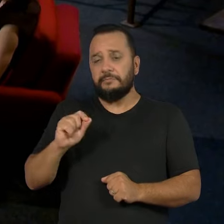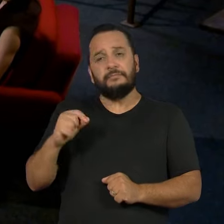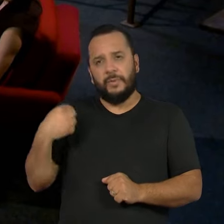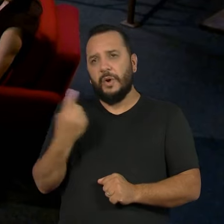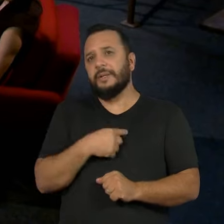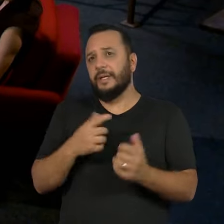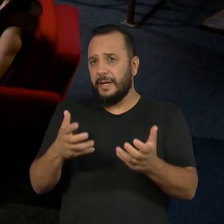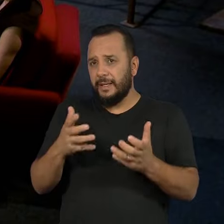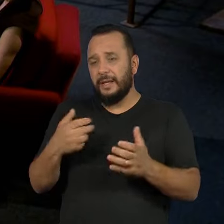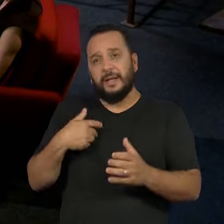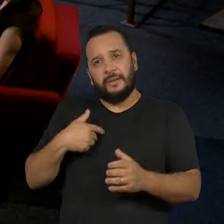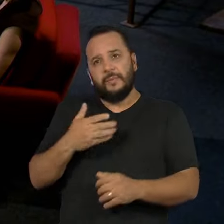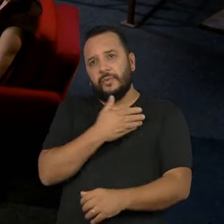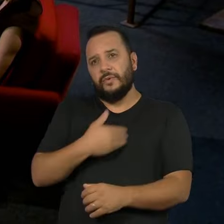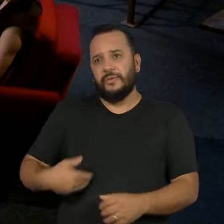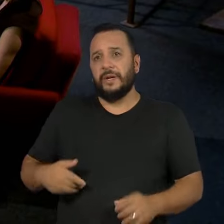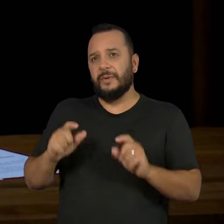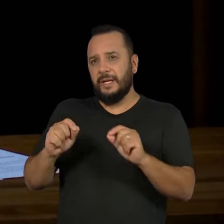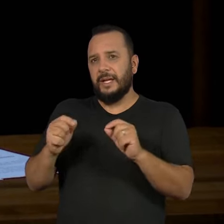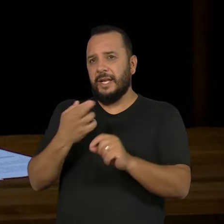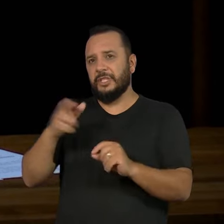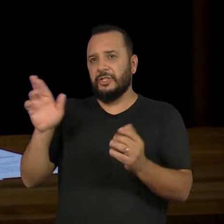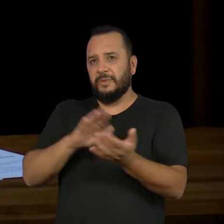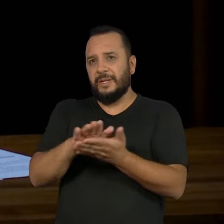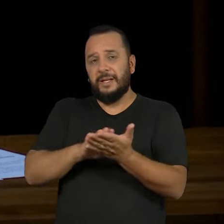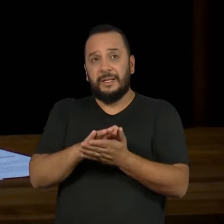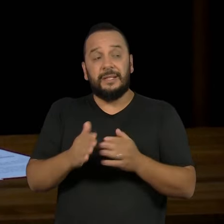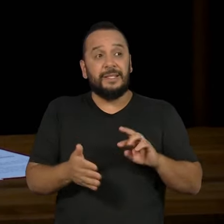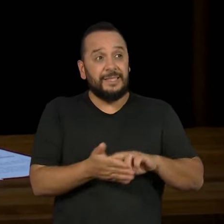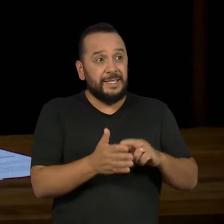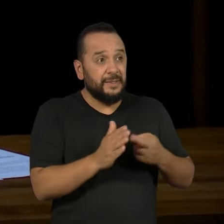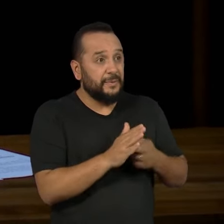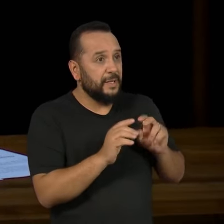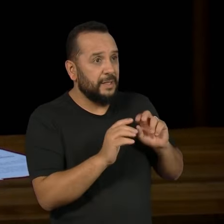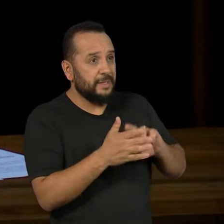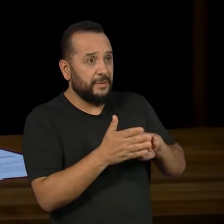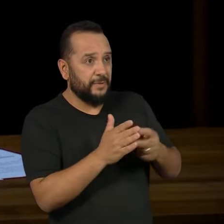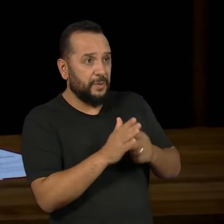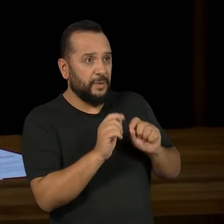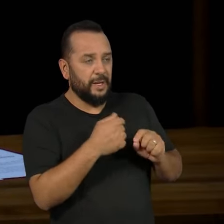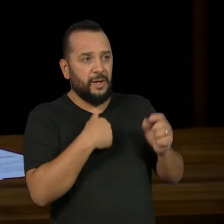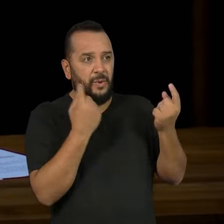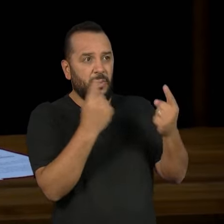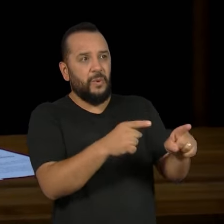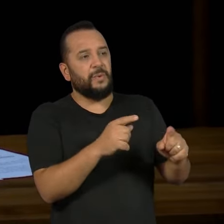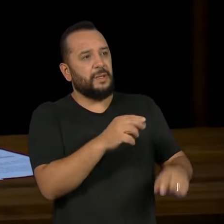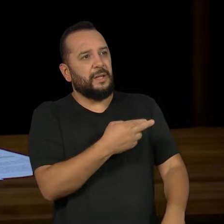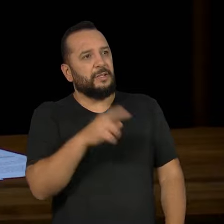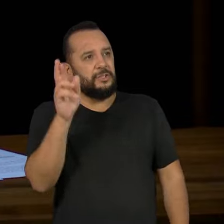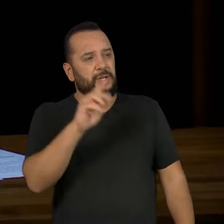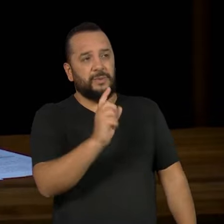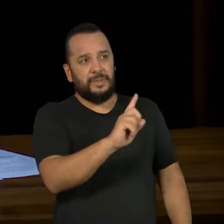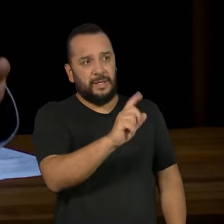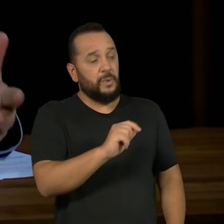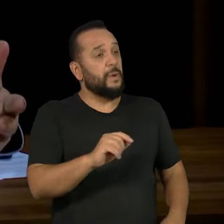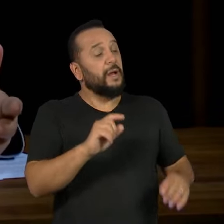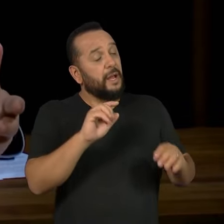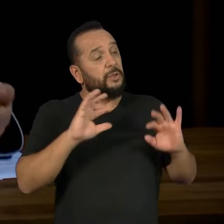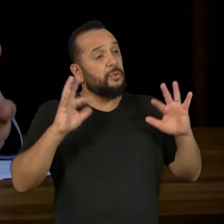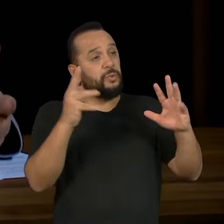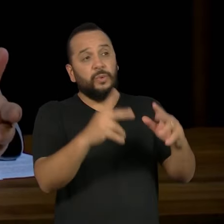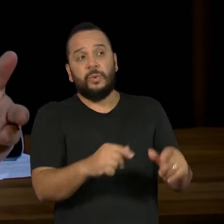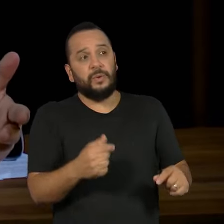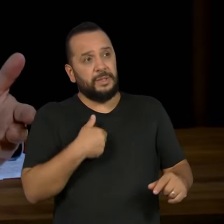laico até legal dizer que o estado laico não significa ser contra as religiões pelo contrário é que todas as